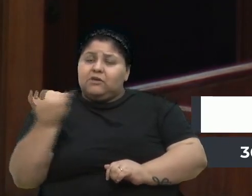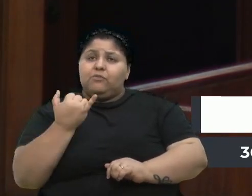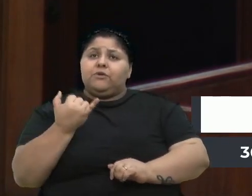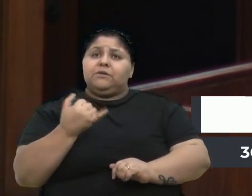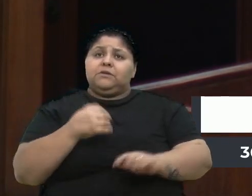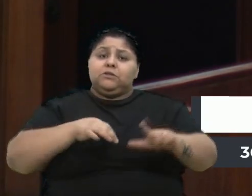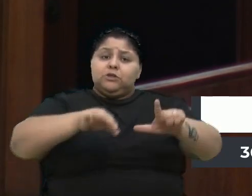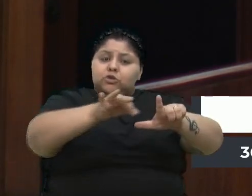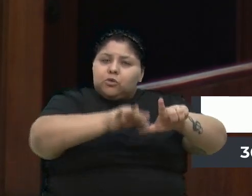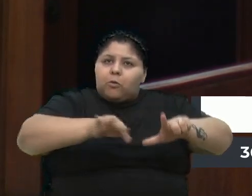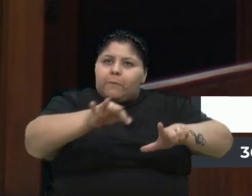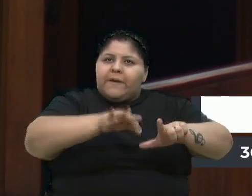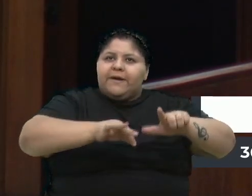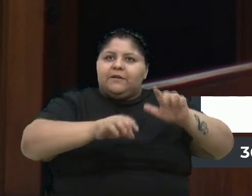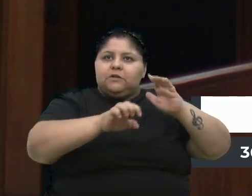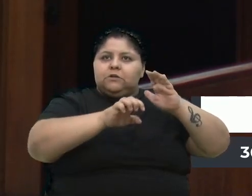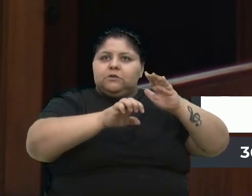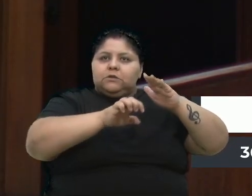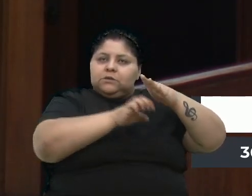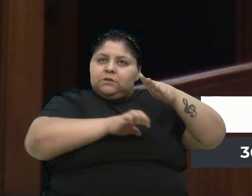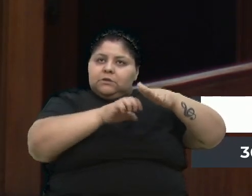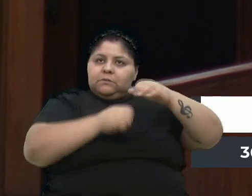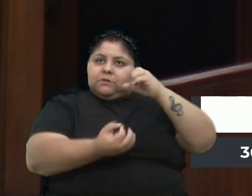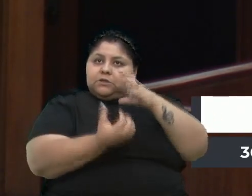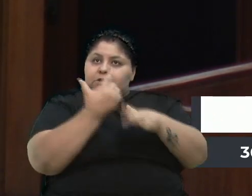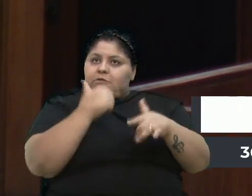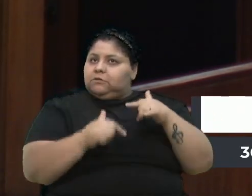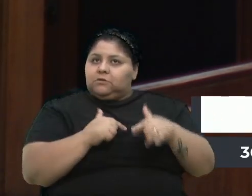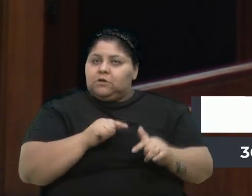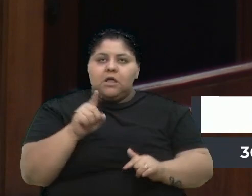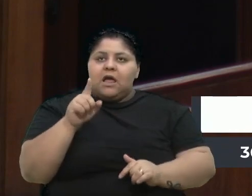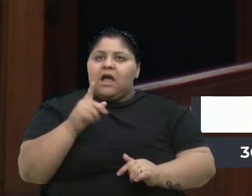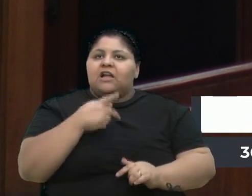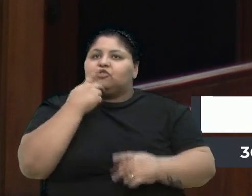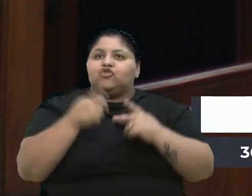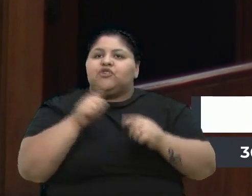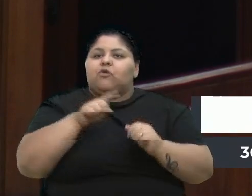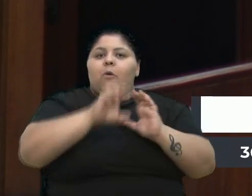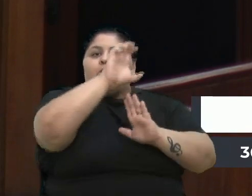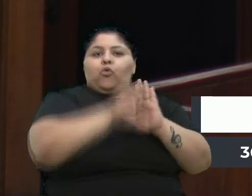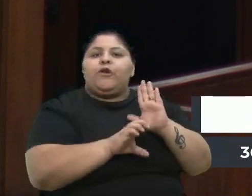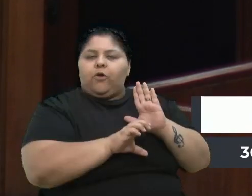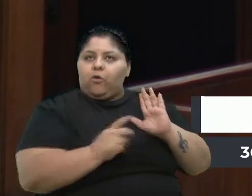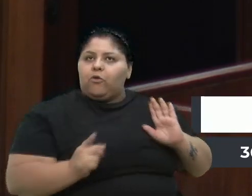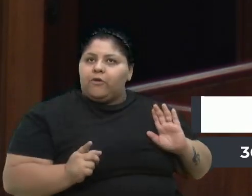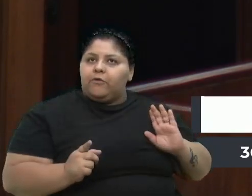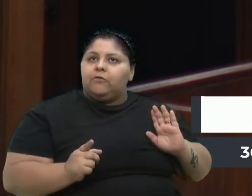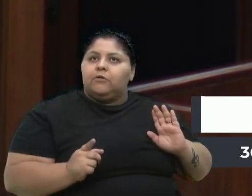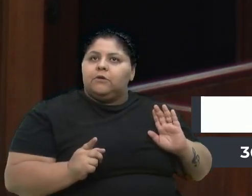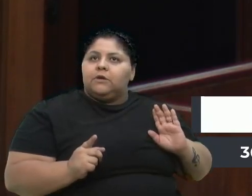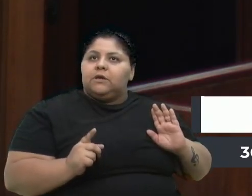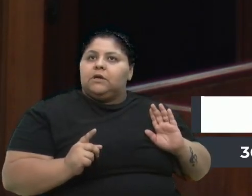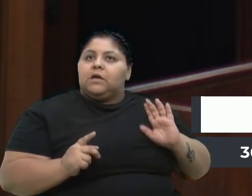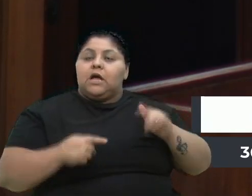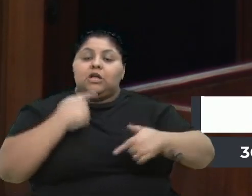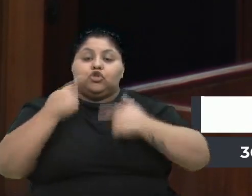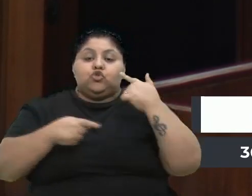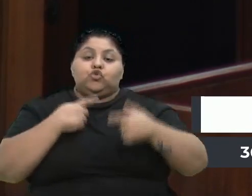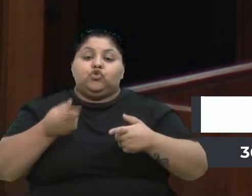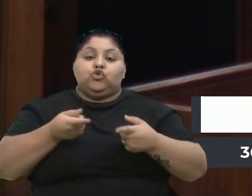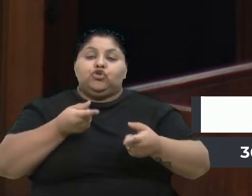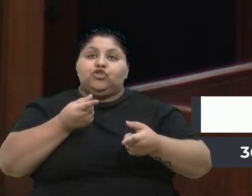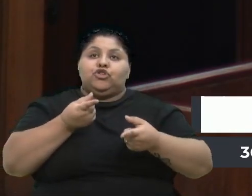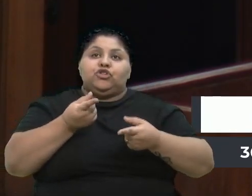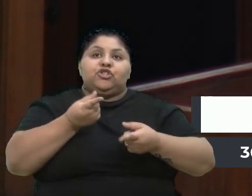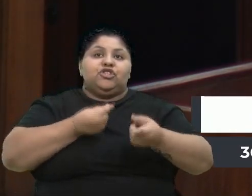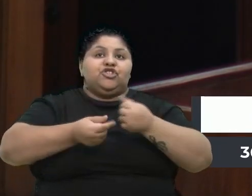geração de emprego, mas a discussão não é o currículo dele, nunca foi o currículo dele, a discussão é dinheiro